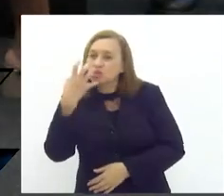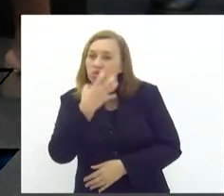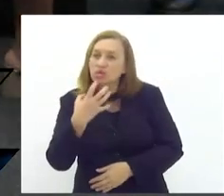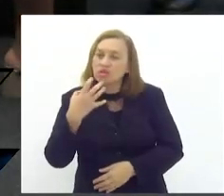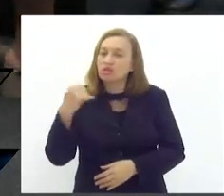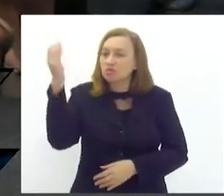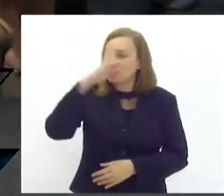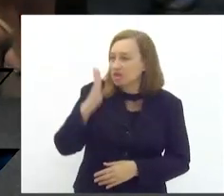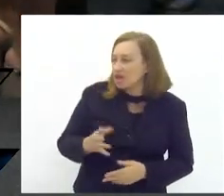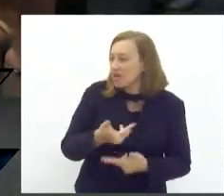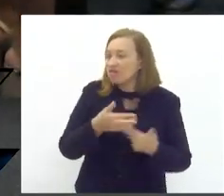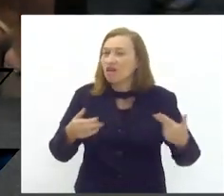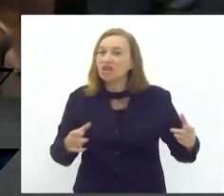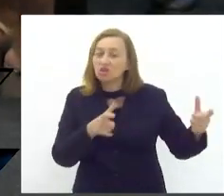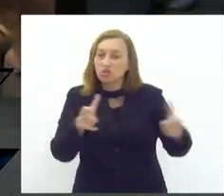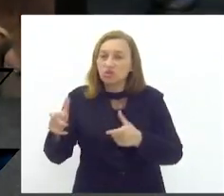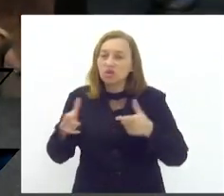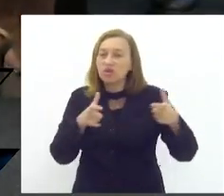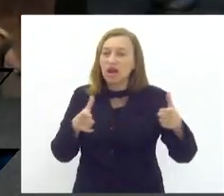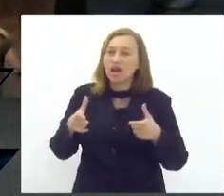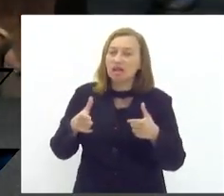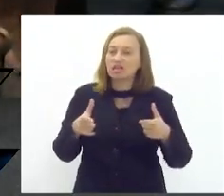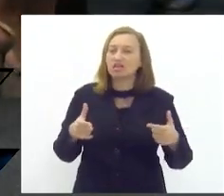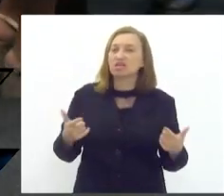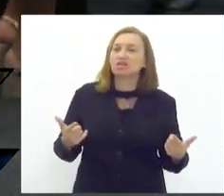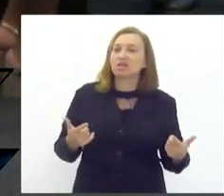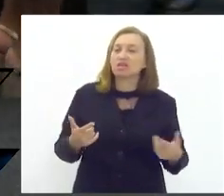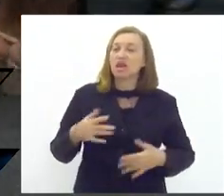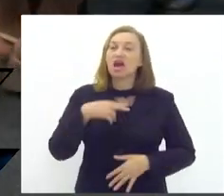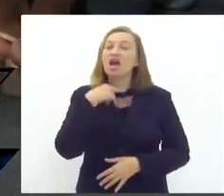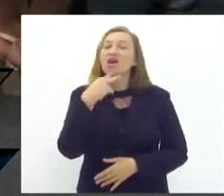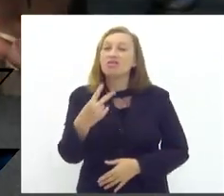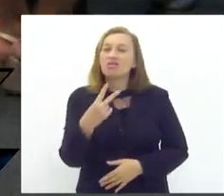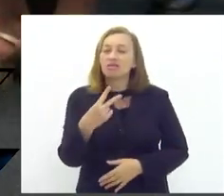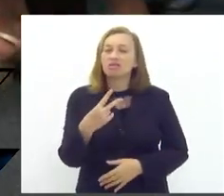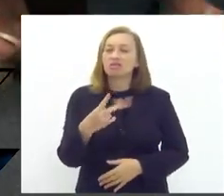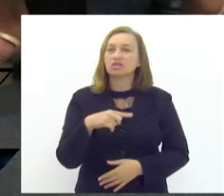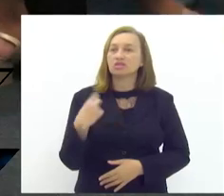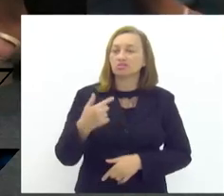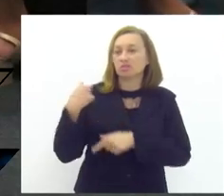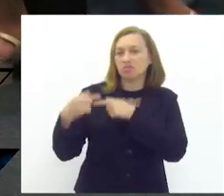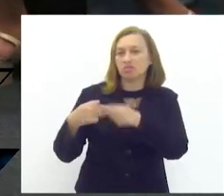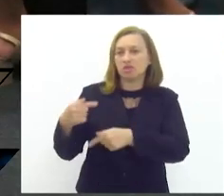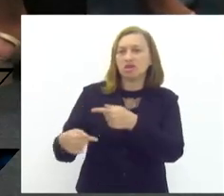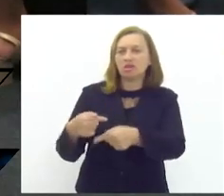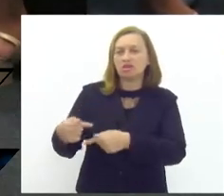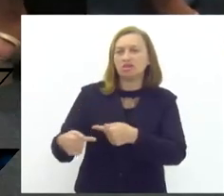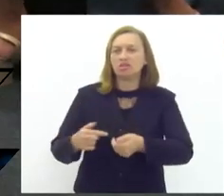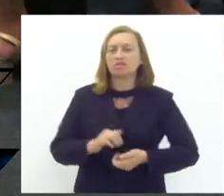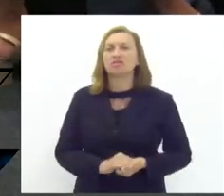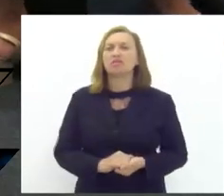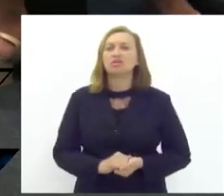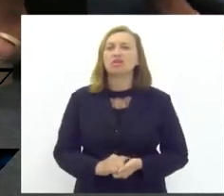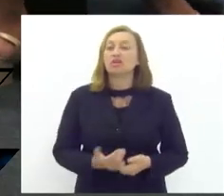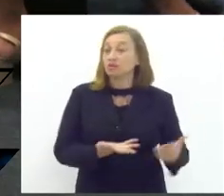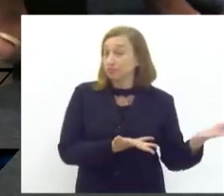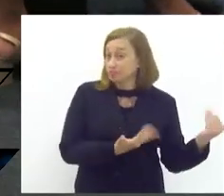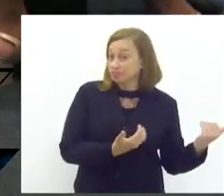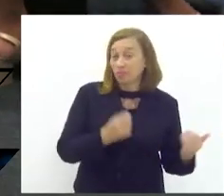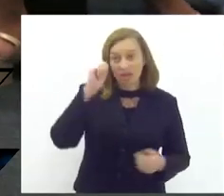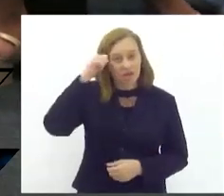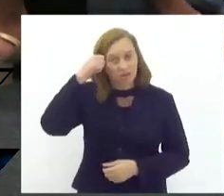palcos gigantes Esse é um artista gigante ele é a voz da nossa eu como jovem negra da favela